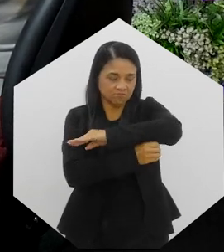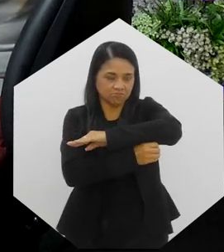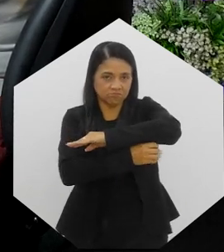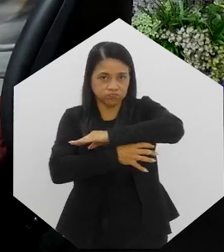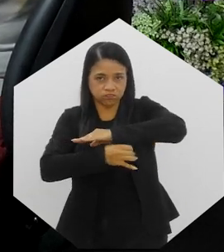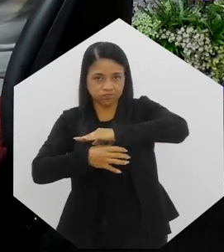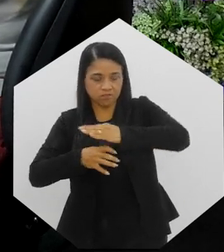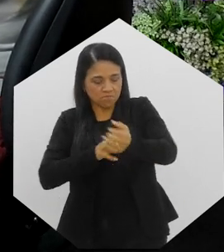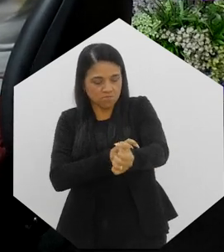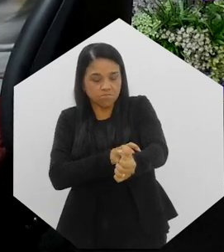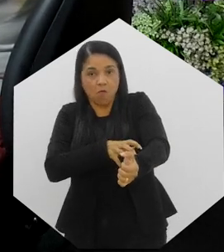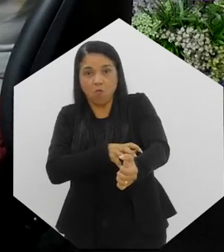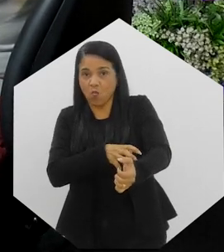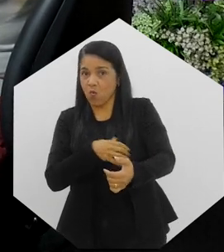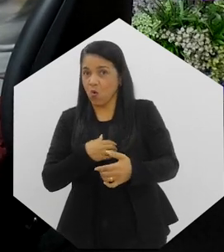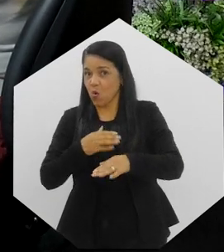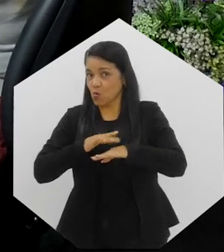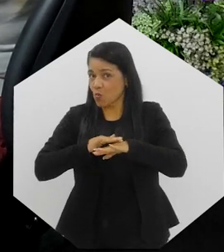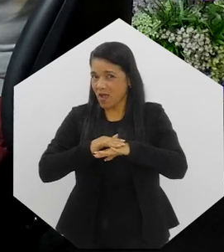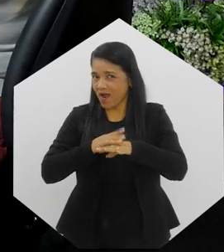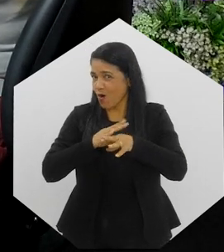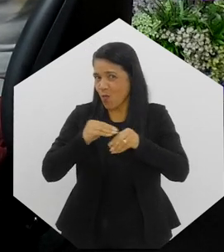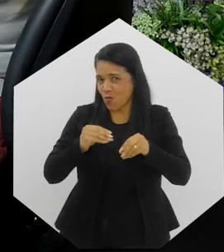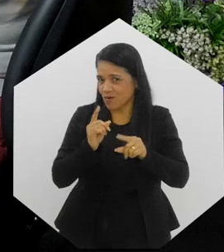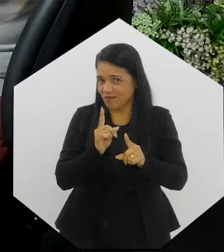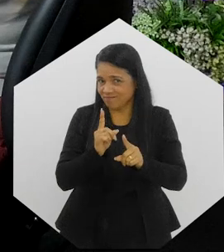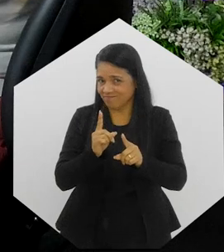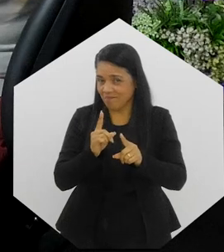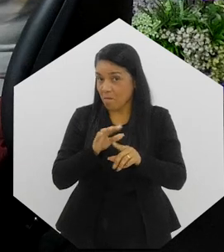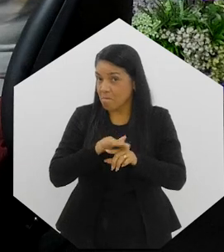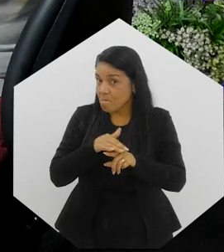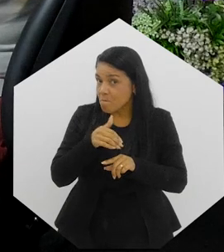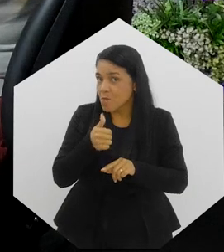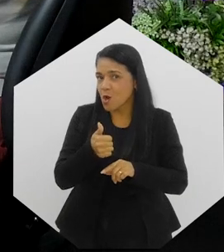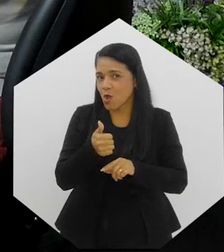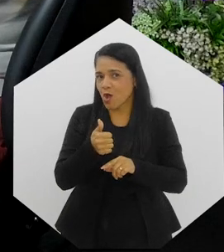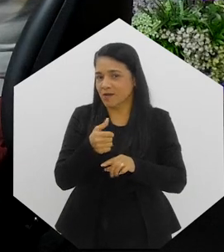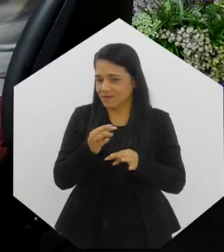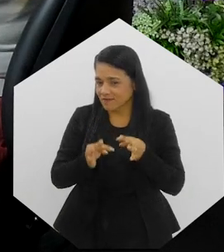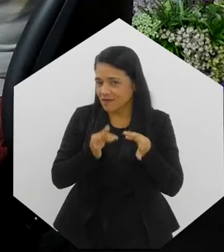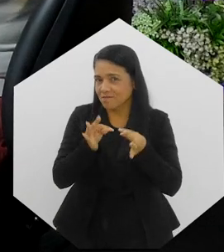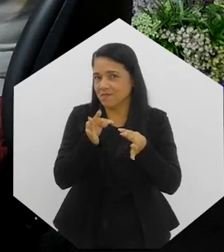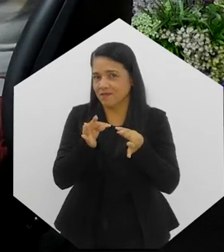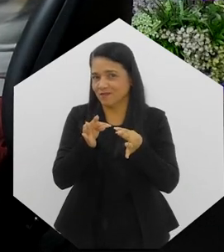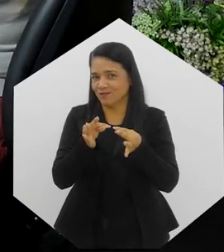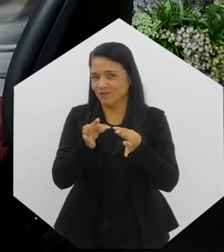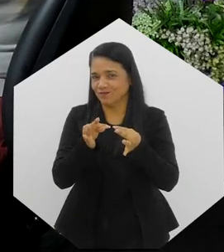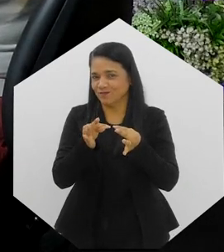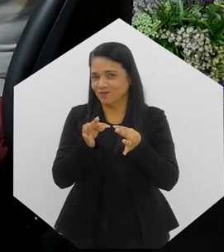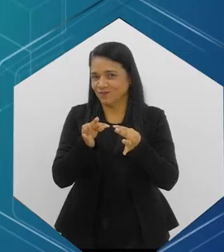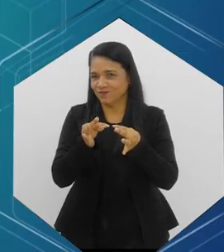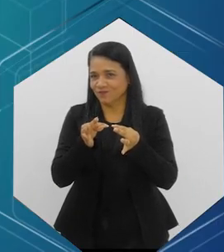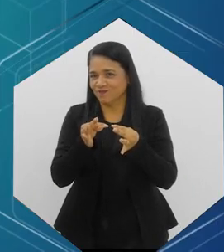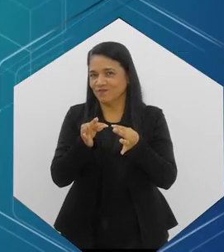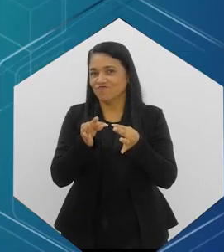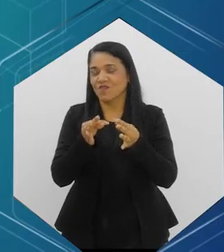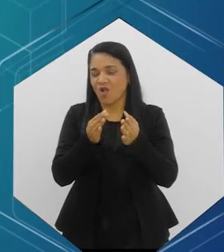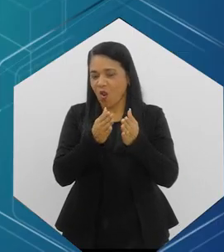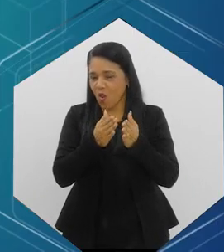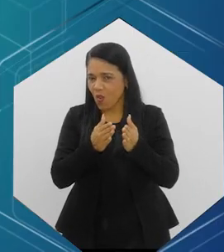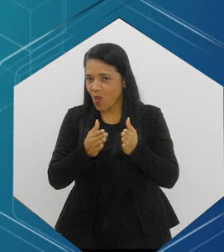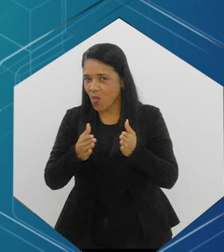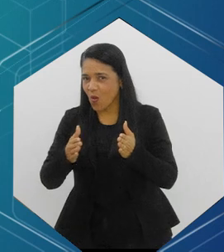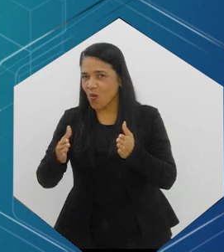trombose, que é uma doença que você não cura. Você melhora, mas você não cura. Você, ao longo do